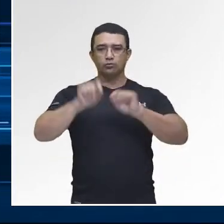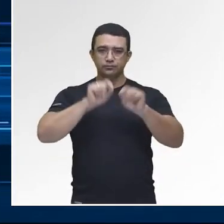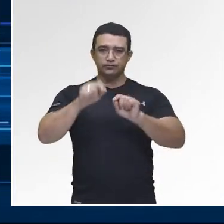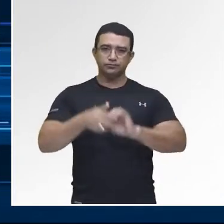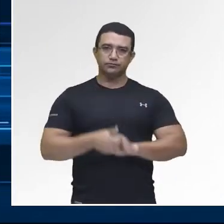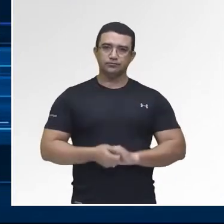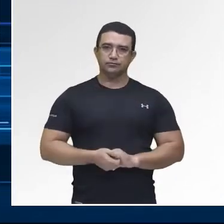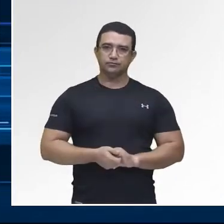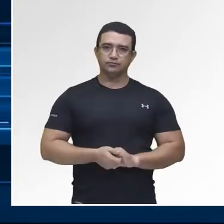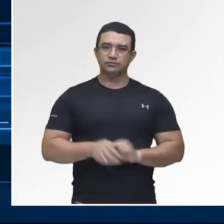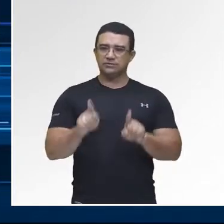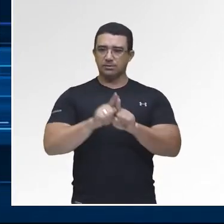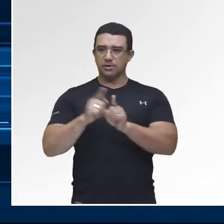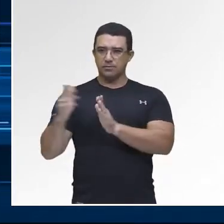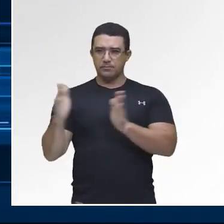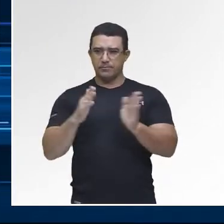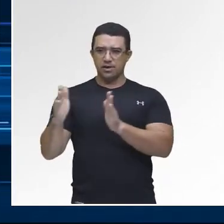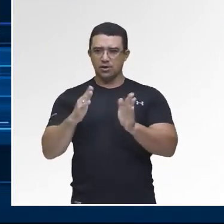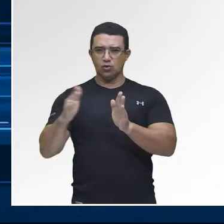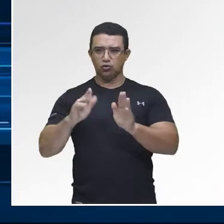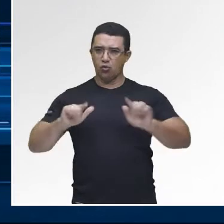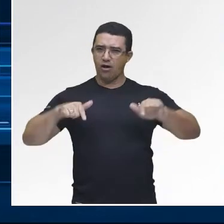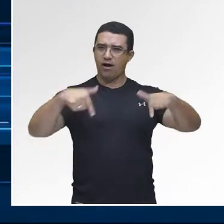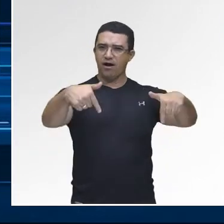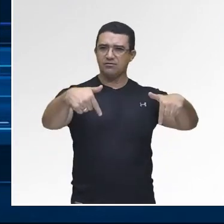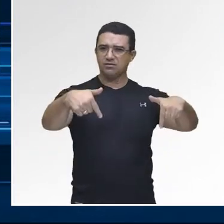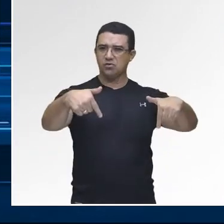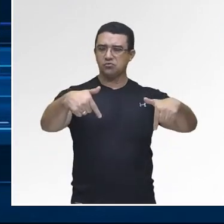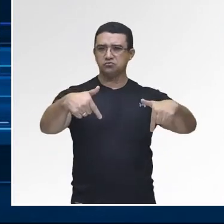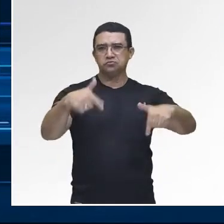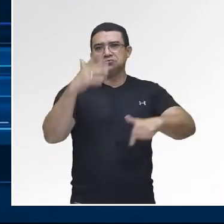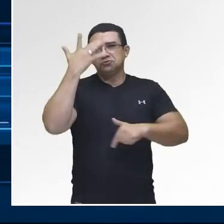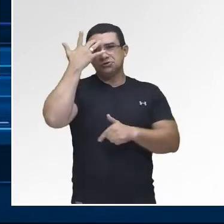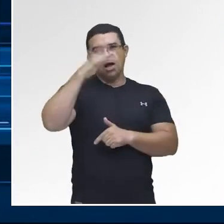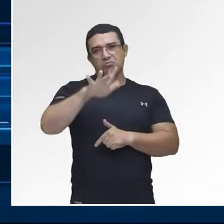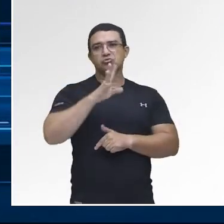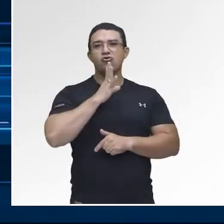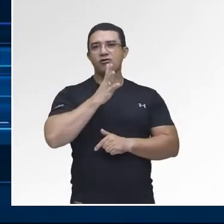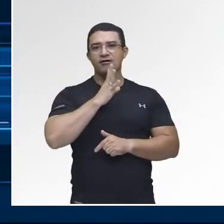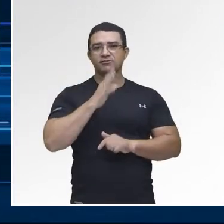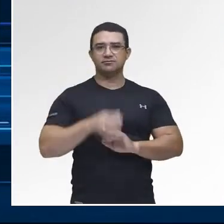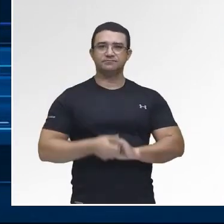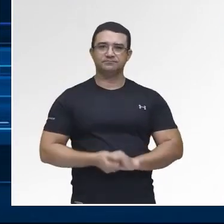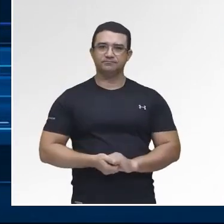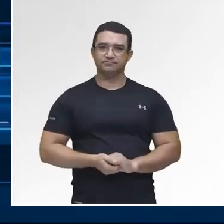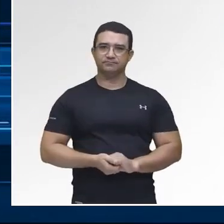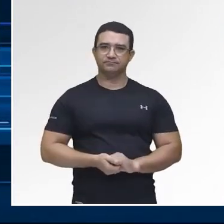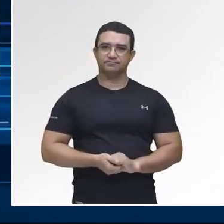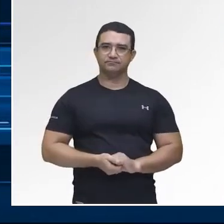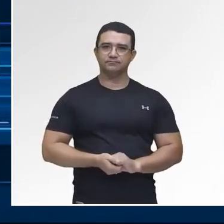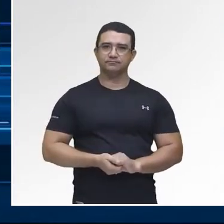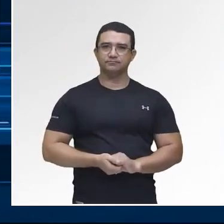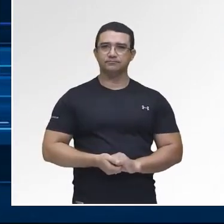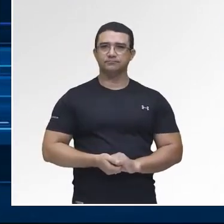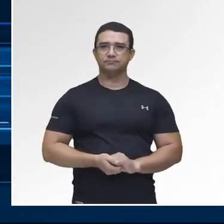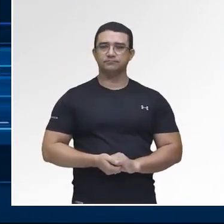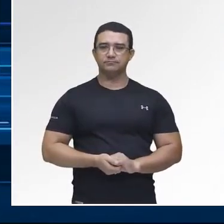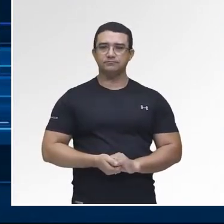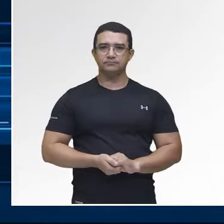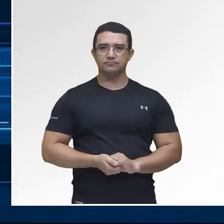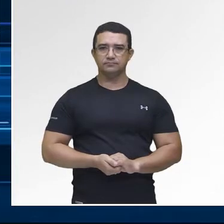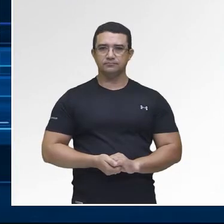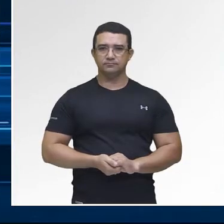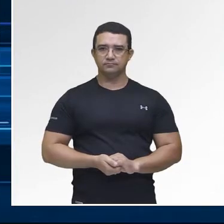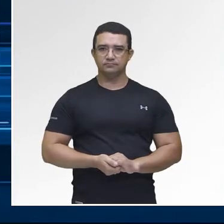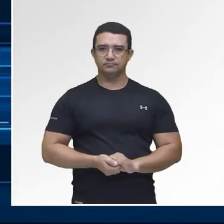Quando o período exato da ação é irrelevante ou desconhecido. Tá? Então, quando o período exato da ação é